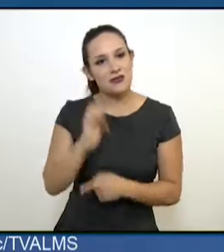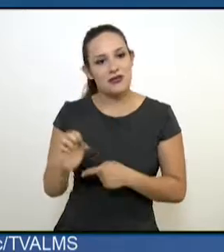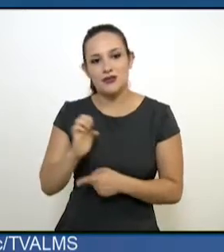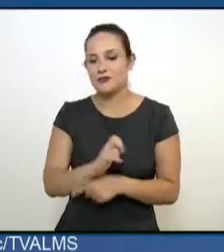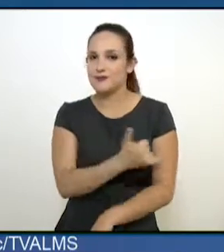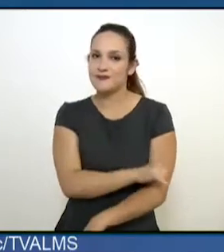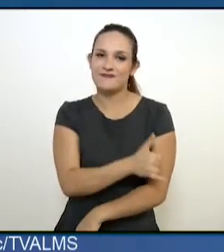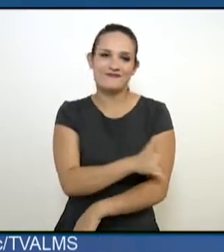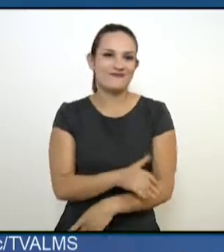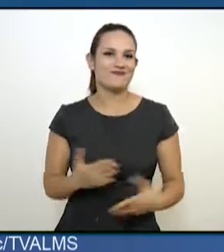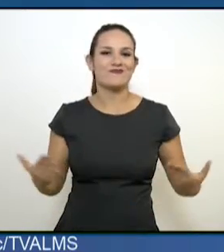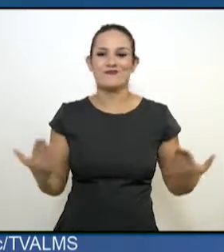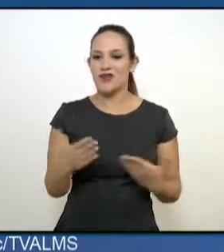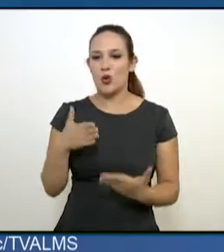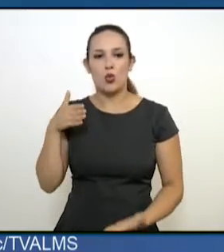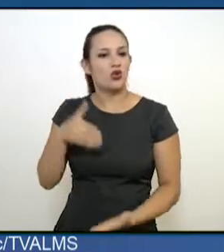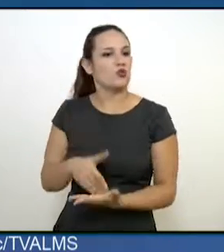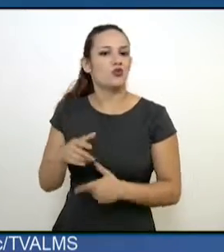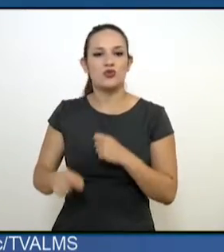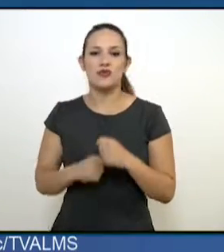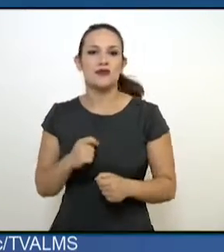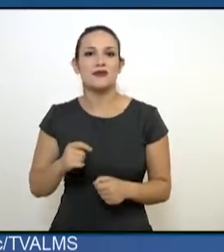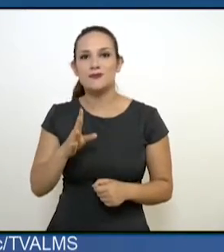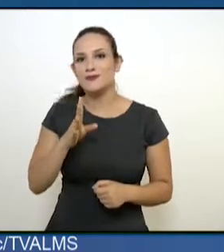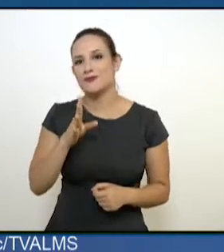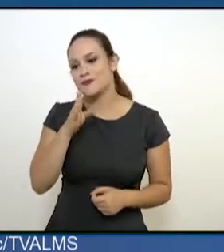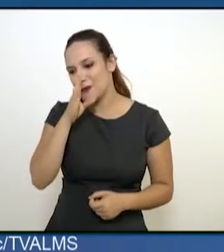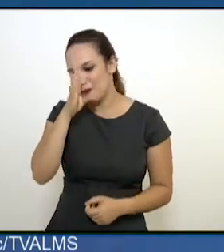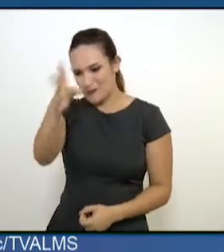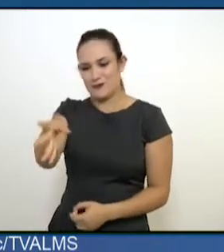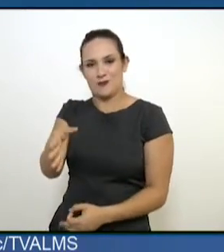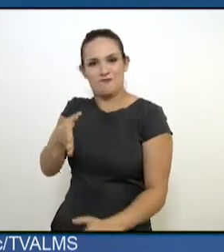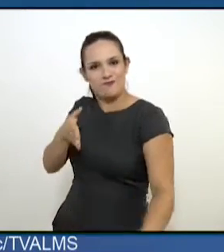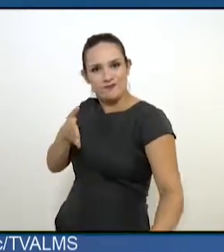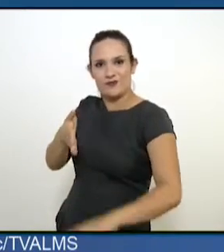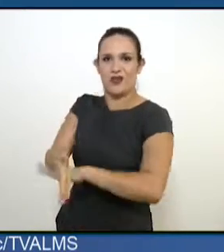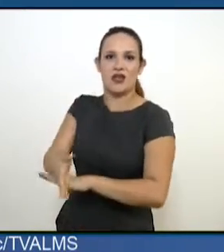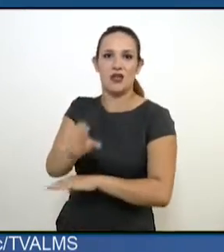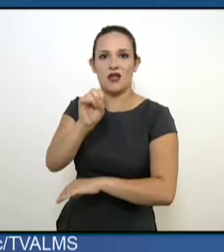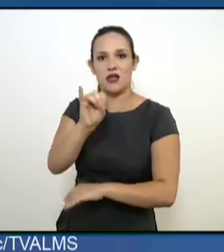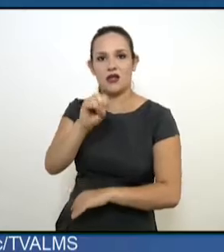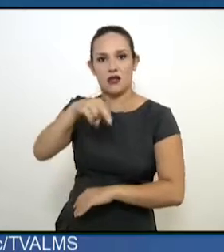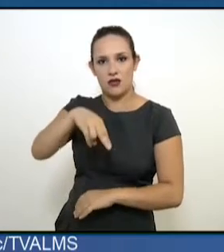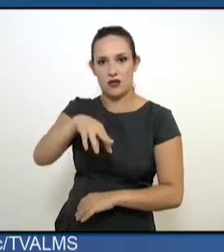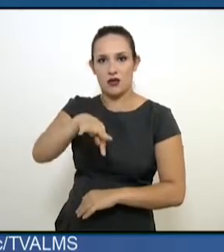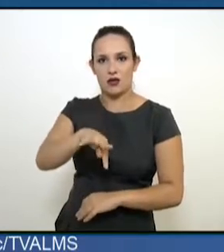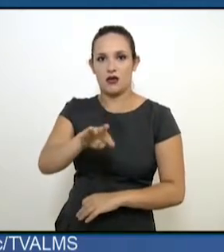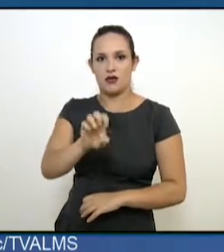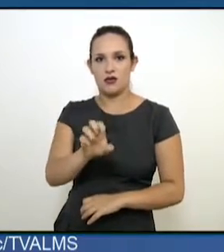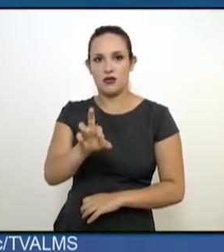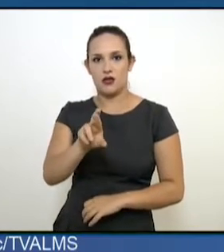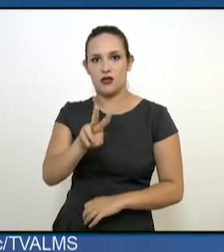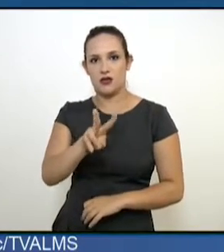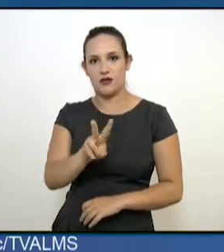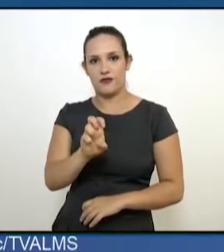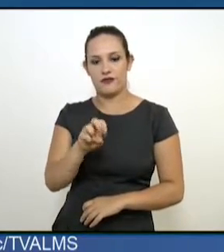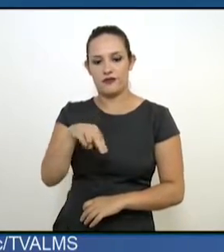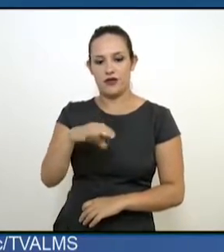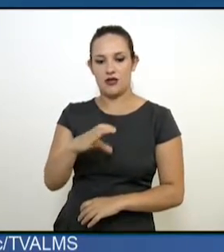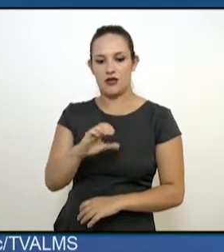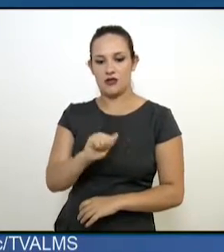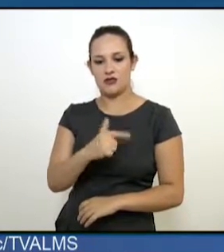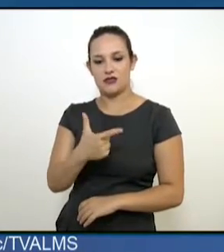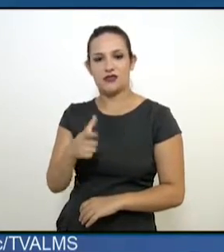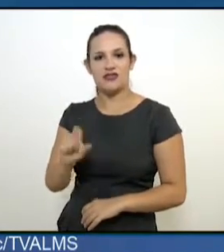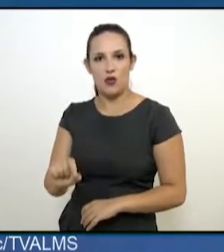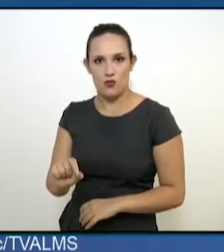estágio em que esta intervenção é o último recurso. Isso é muito grave. Porque quando você tem uma perspectiva a mais,